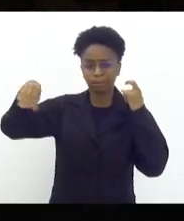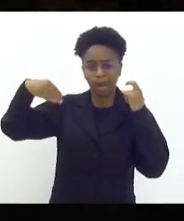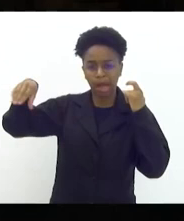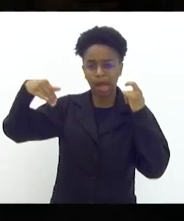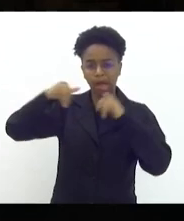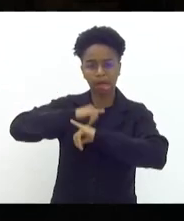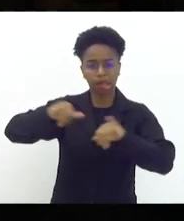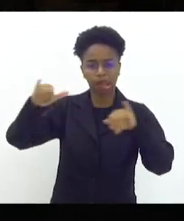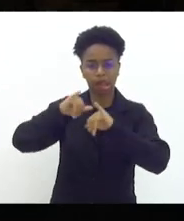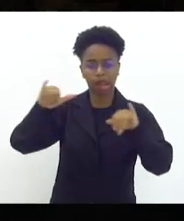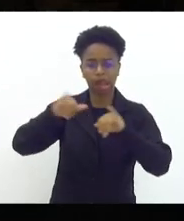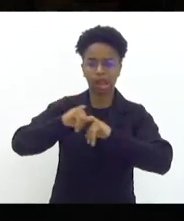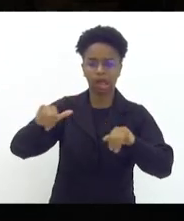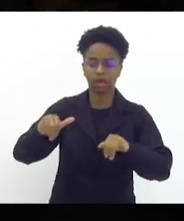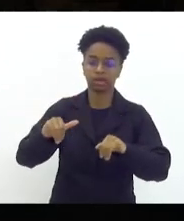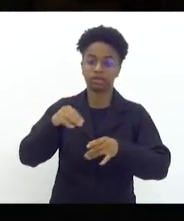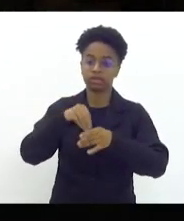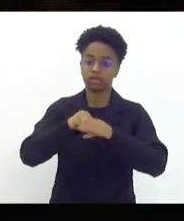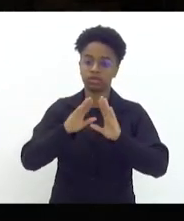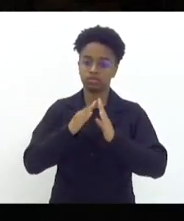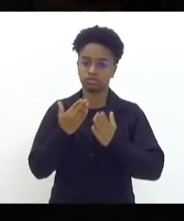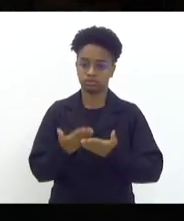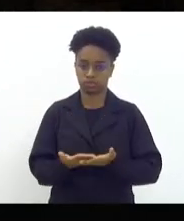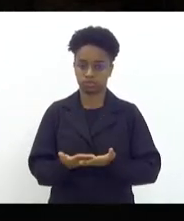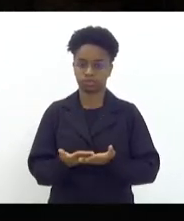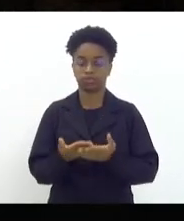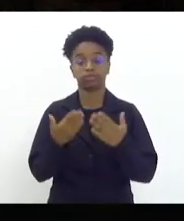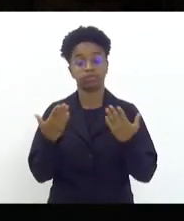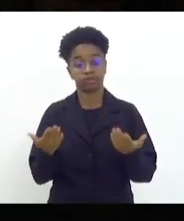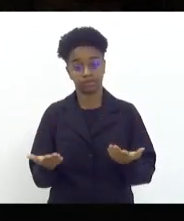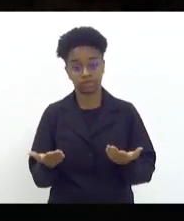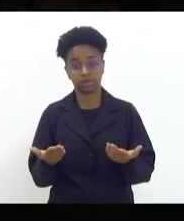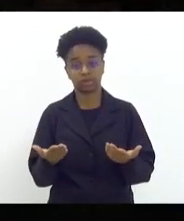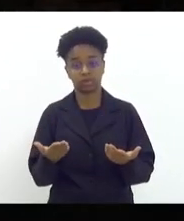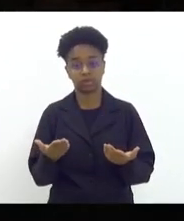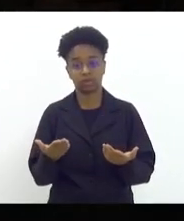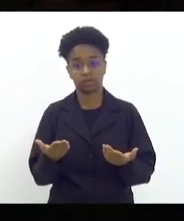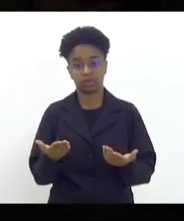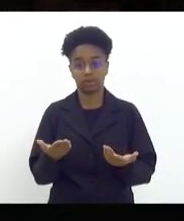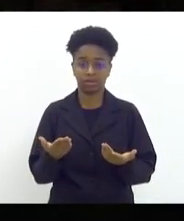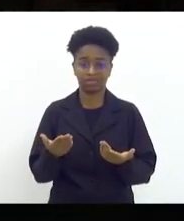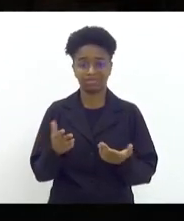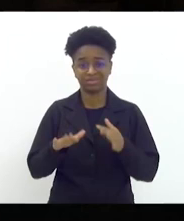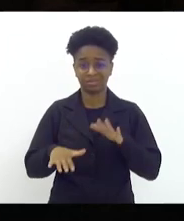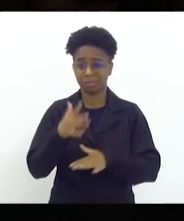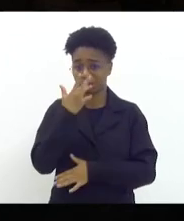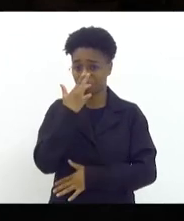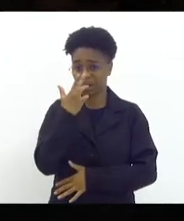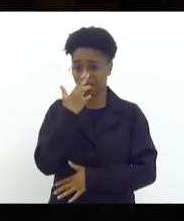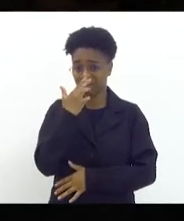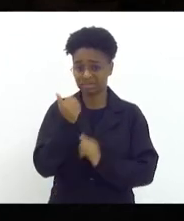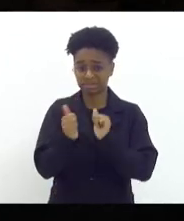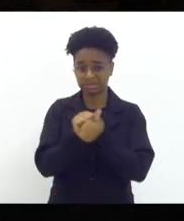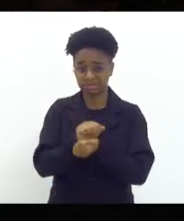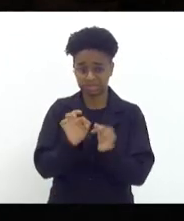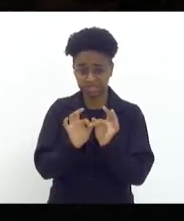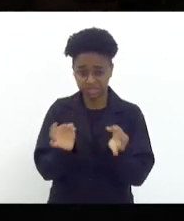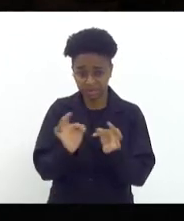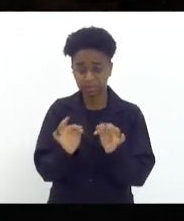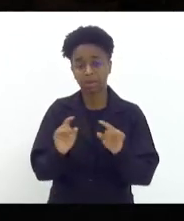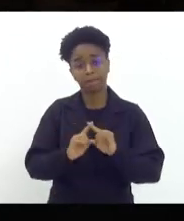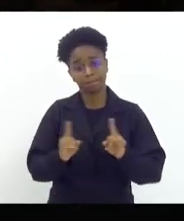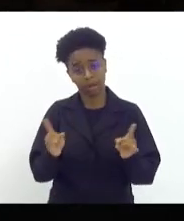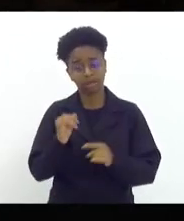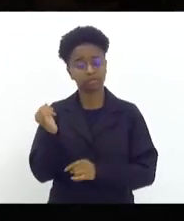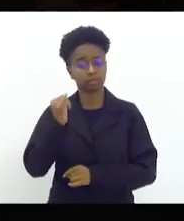campainhas nas escolas Então esta pequena pode se pode parecer uma pequena adaptação mas tem